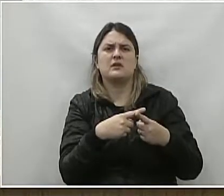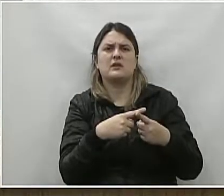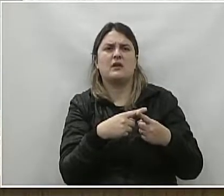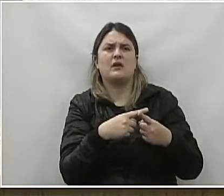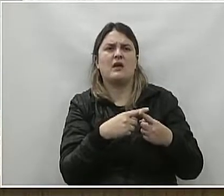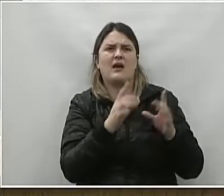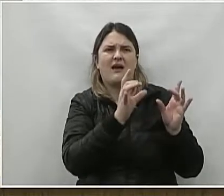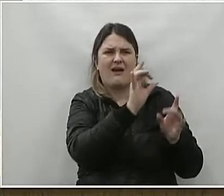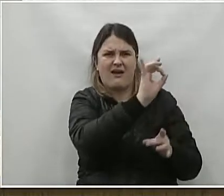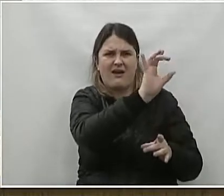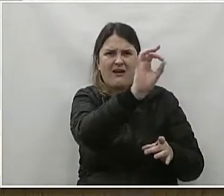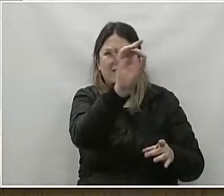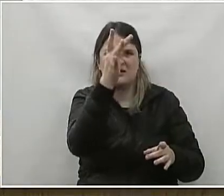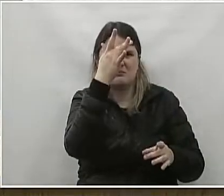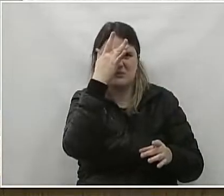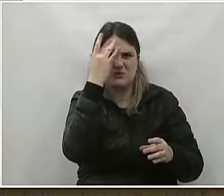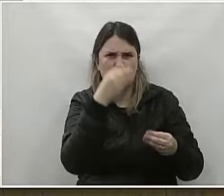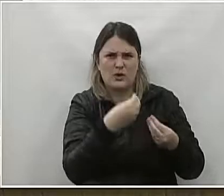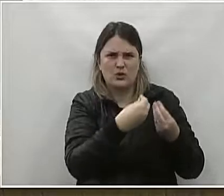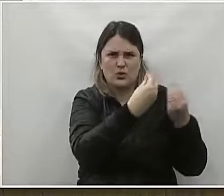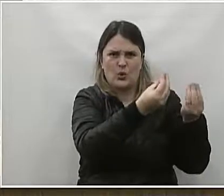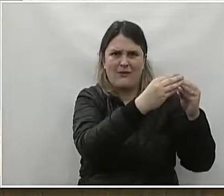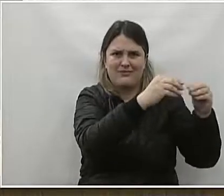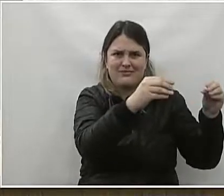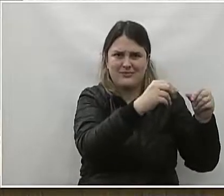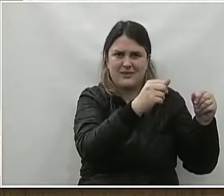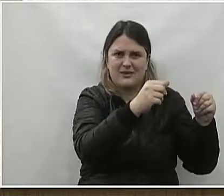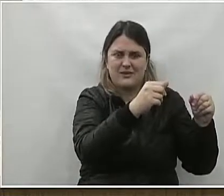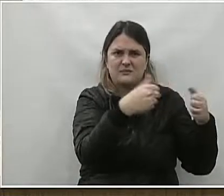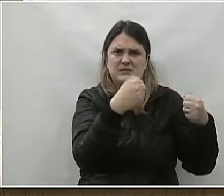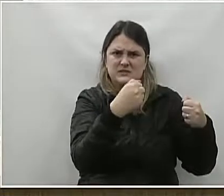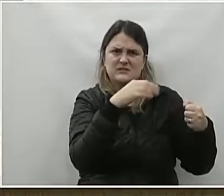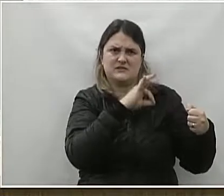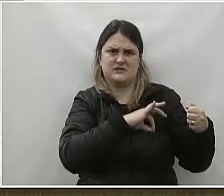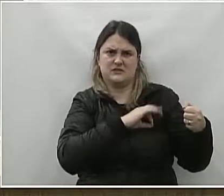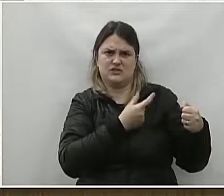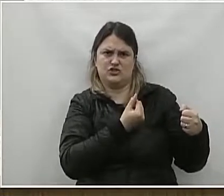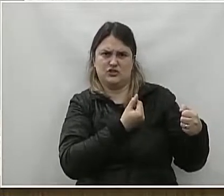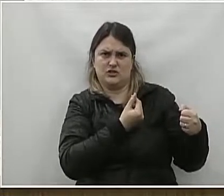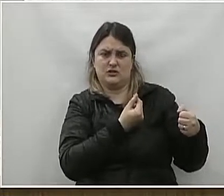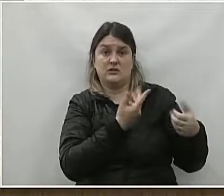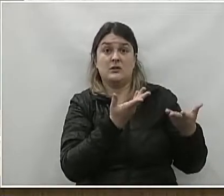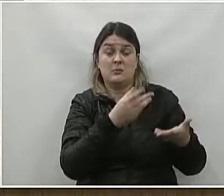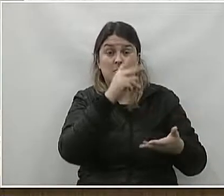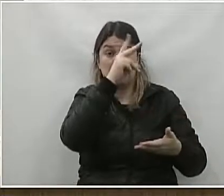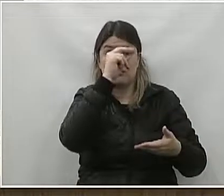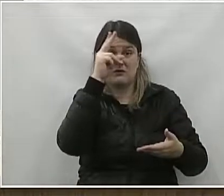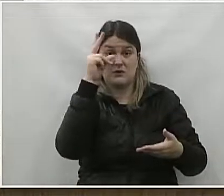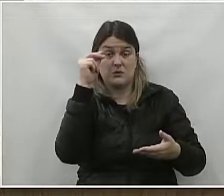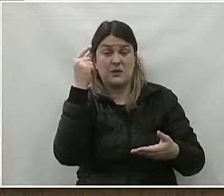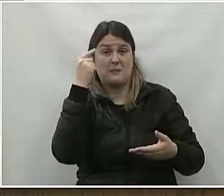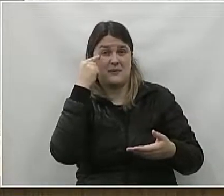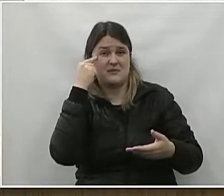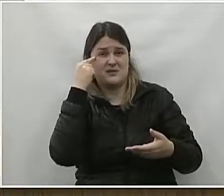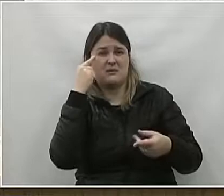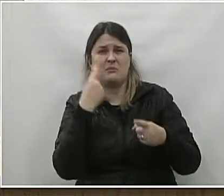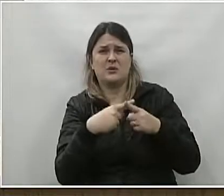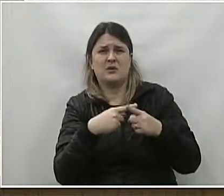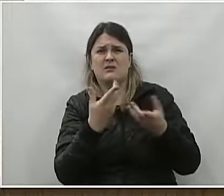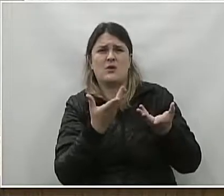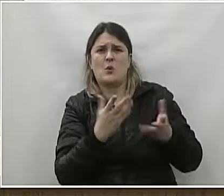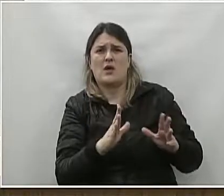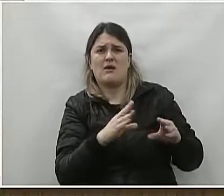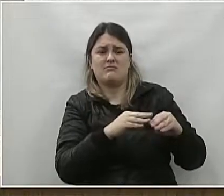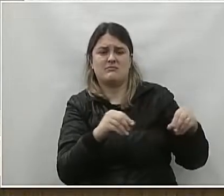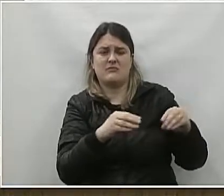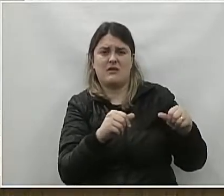de terra, eles queriam dinheiro, e que era para a prefeitura tomar uma atitude porque eles não queriam